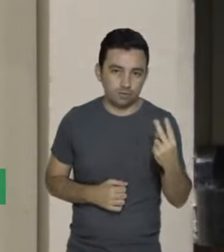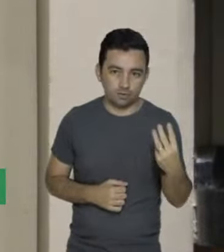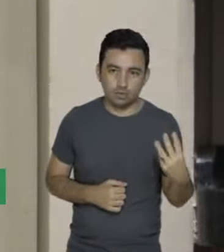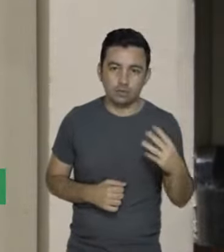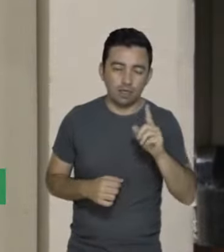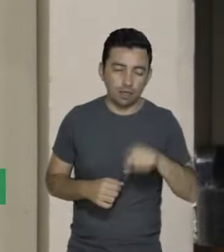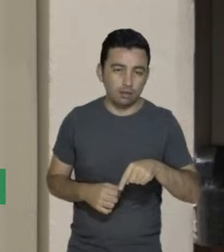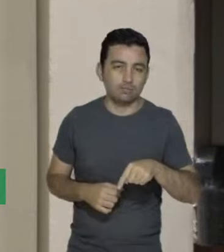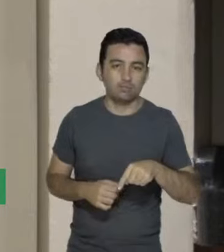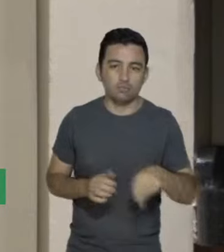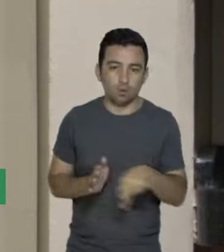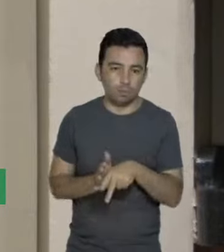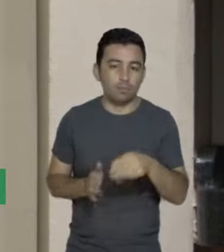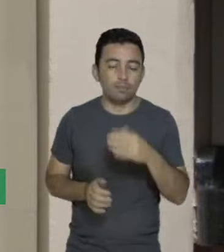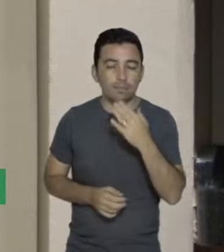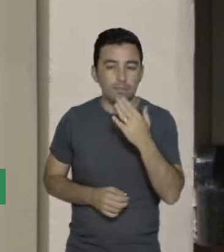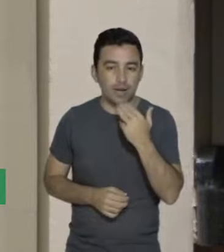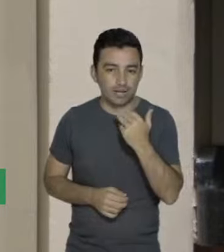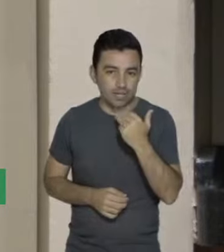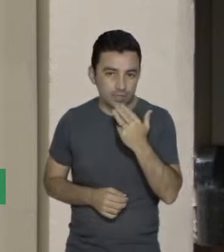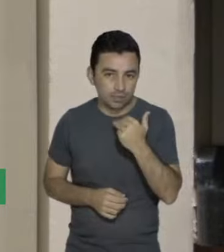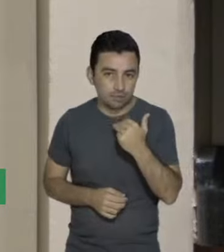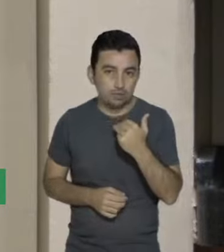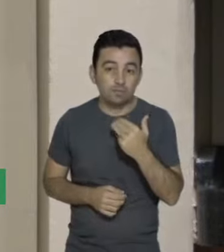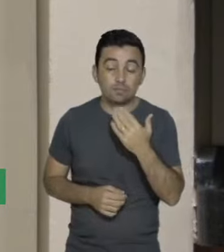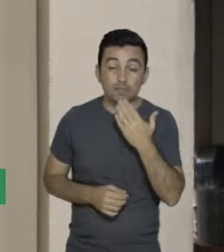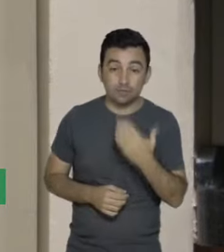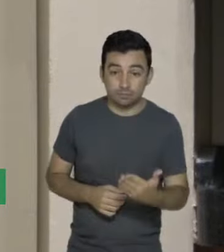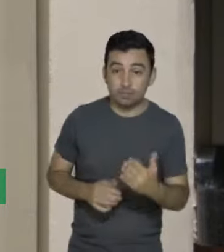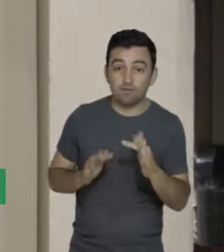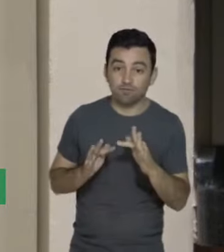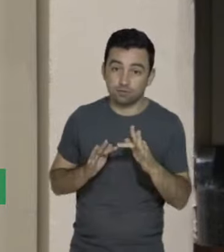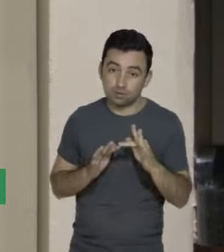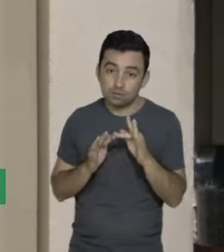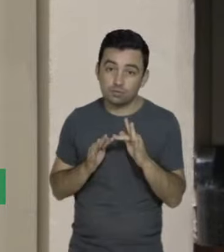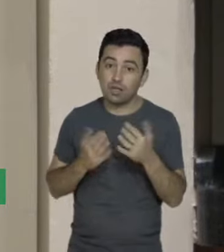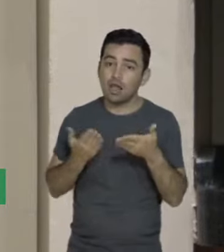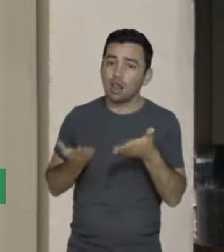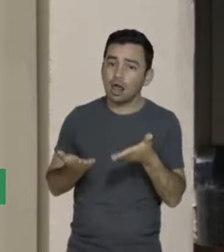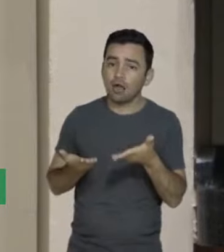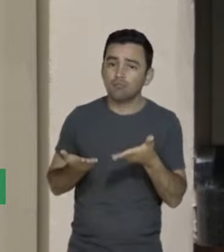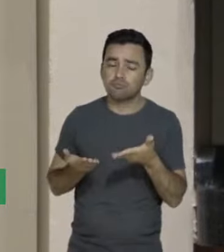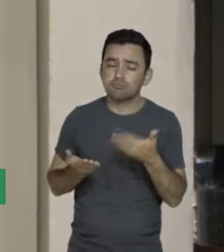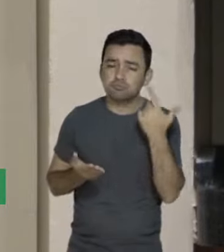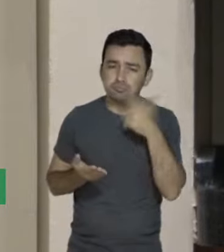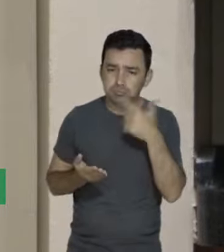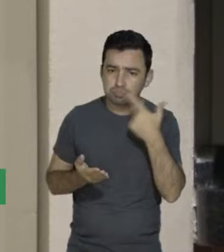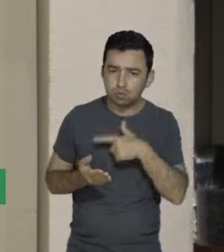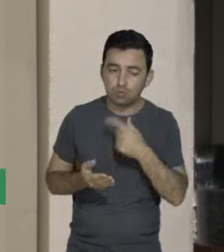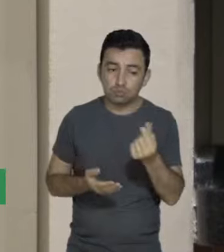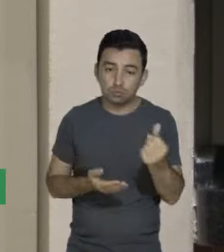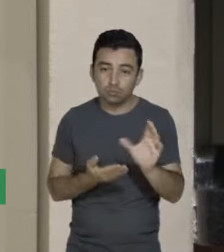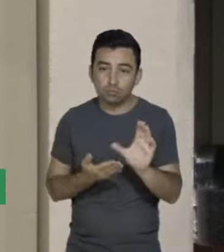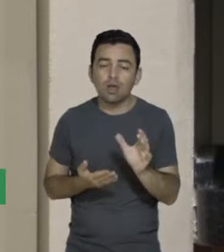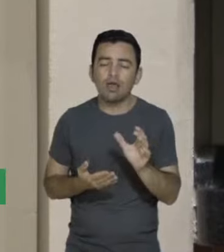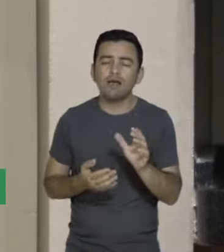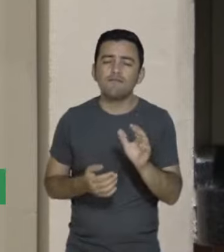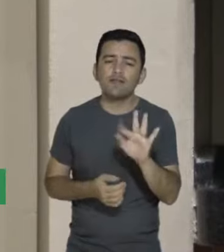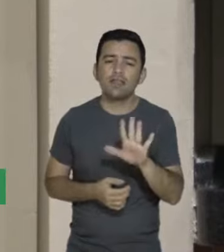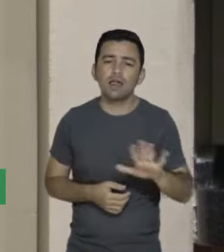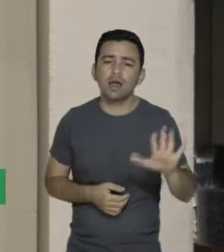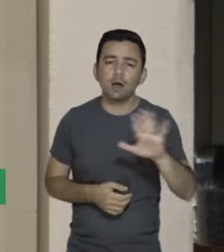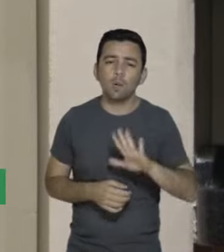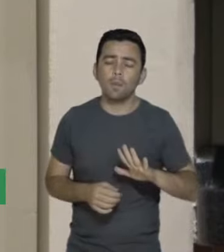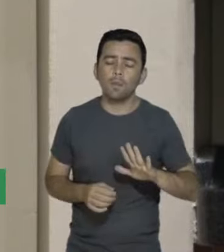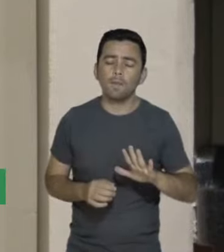solicitando ao presidente da Fundação Catarinense de Cultura informações acerca das providências relativas aos recursos federais da Lei Paulo